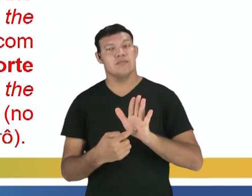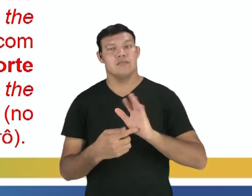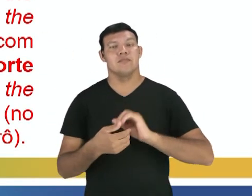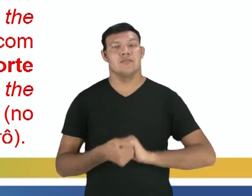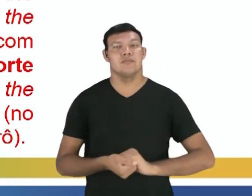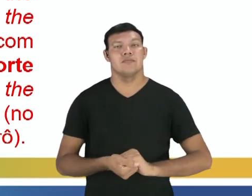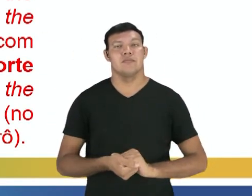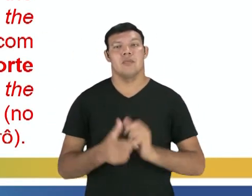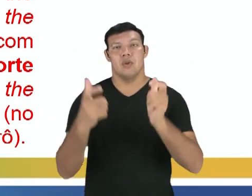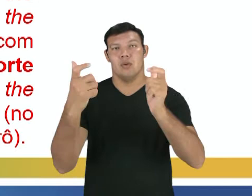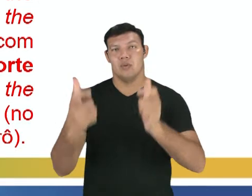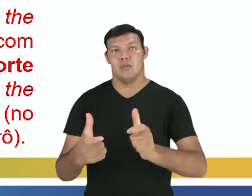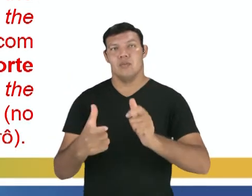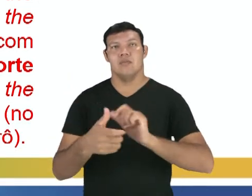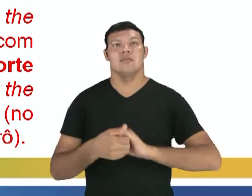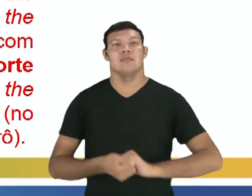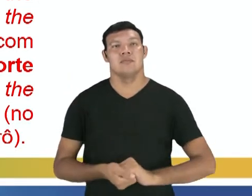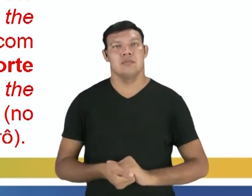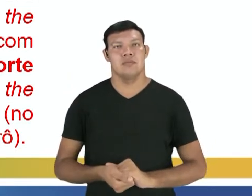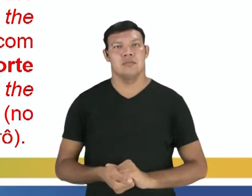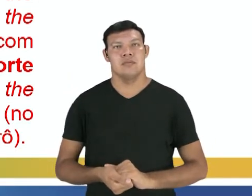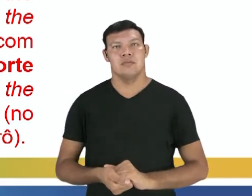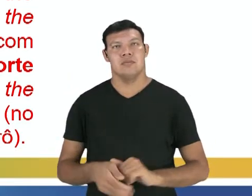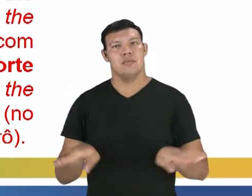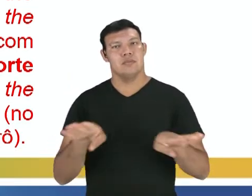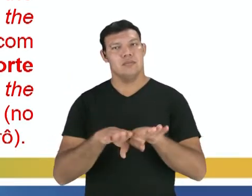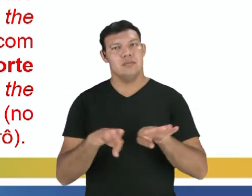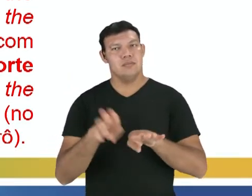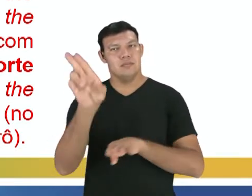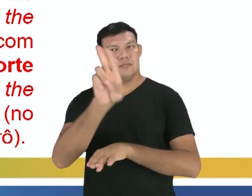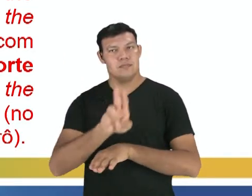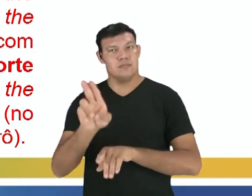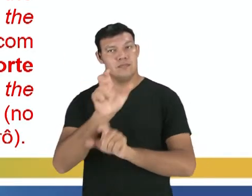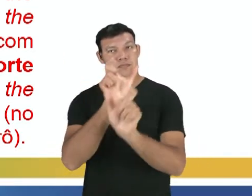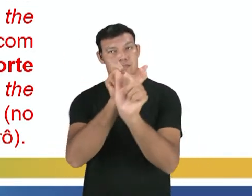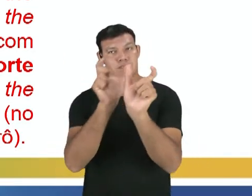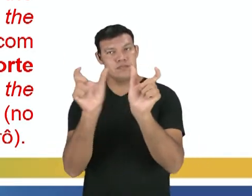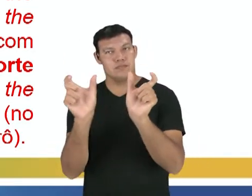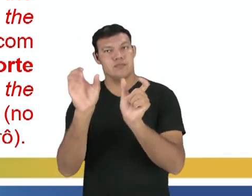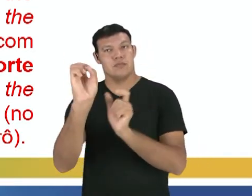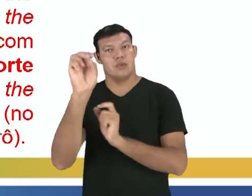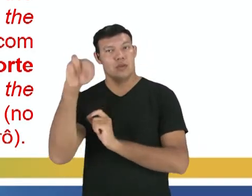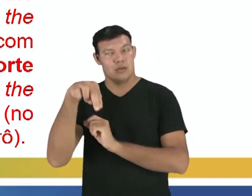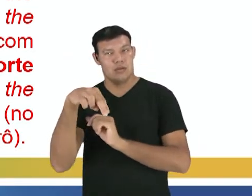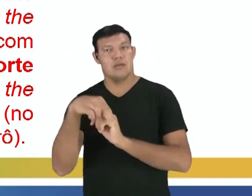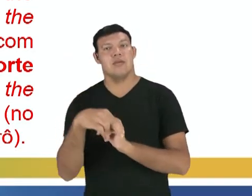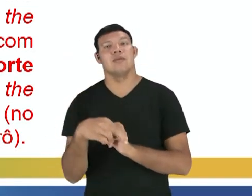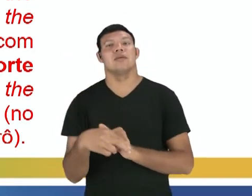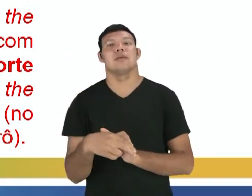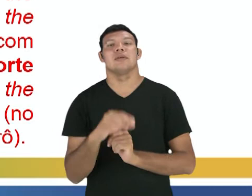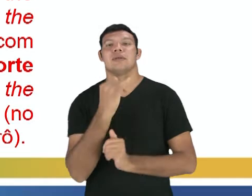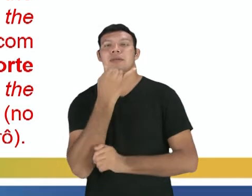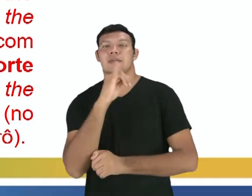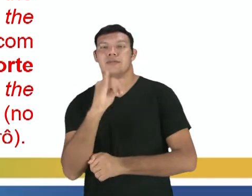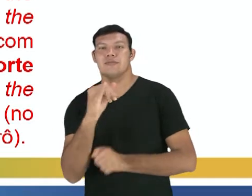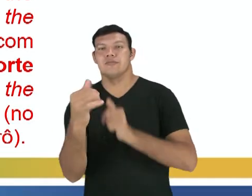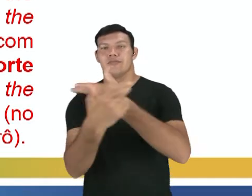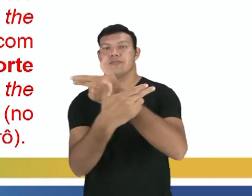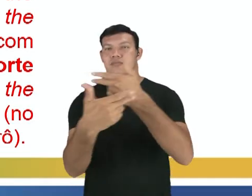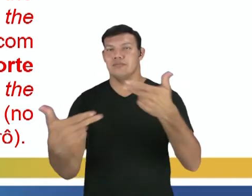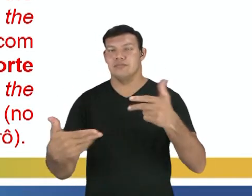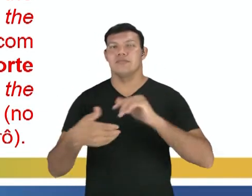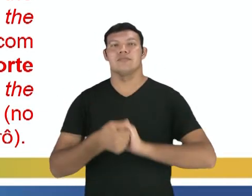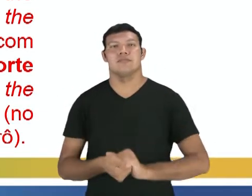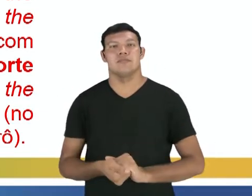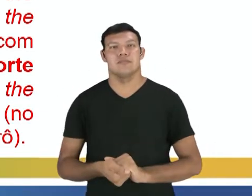superfície e também usamos a preposição One em alguns meios eletrônicos por exemplo